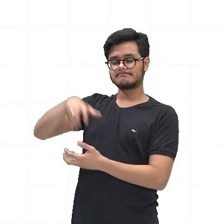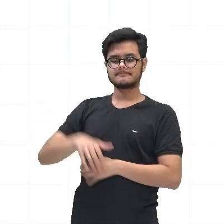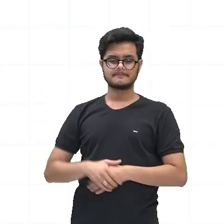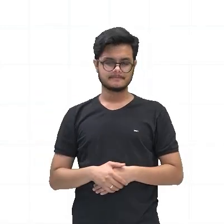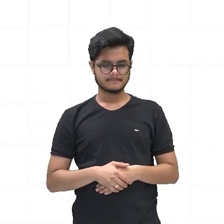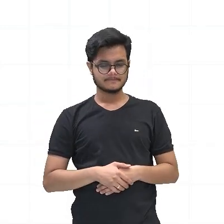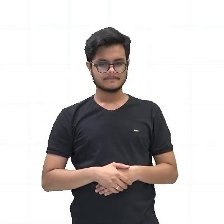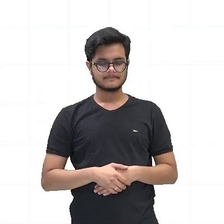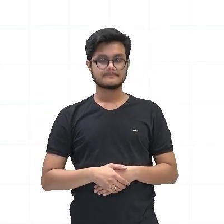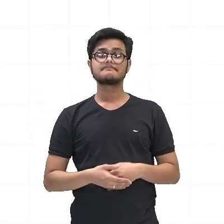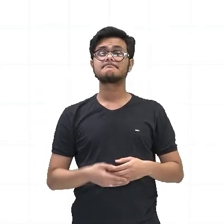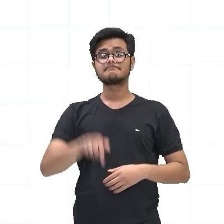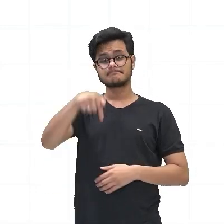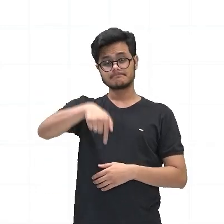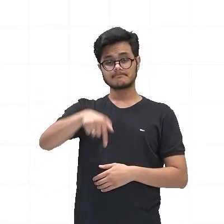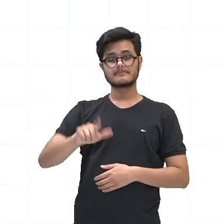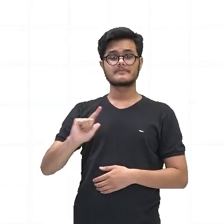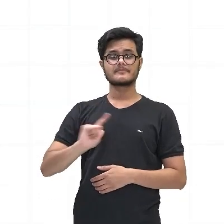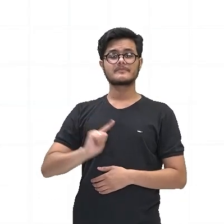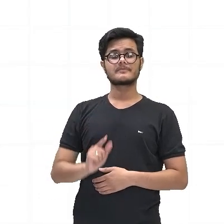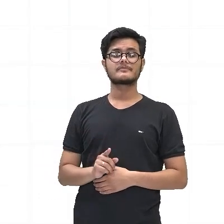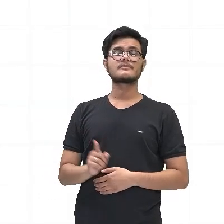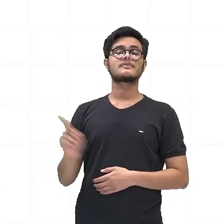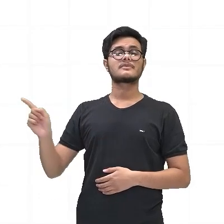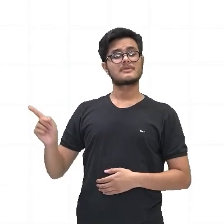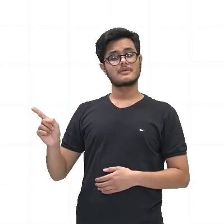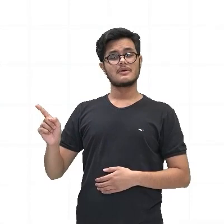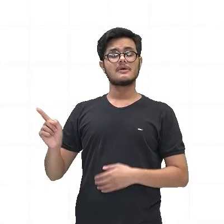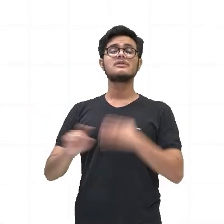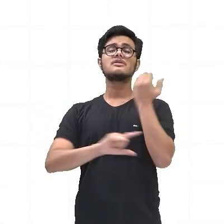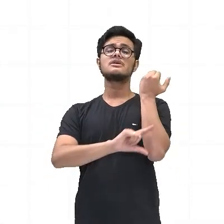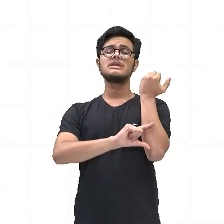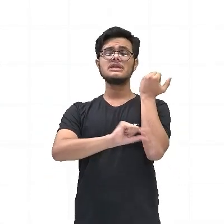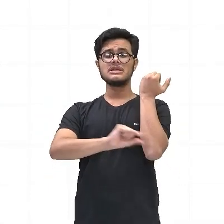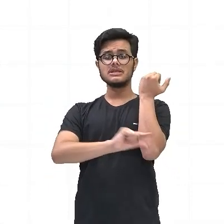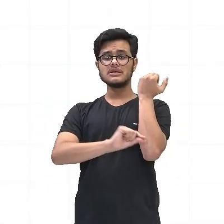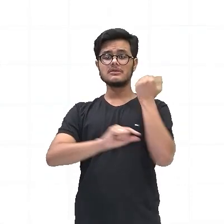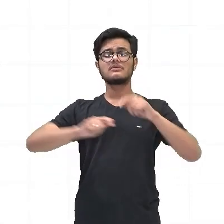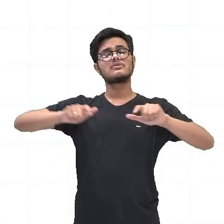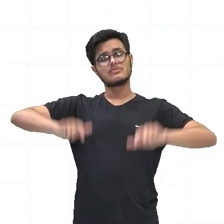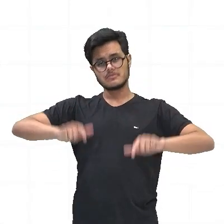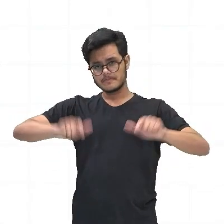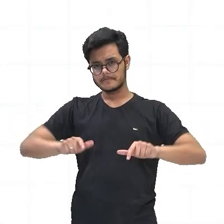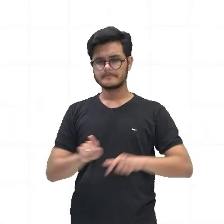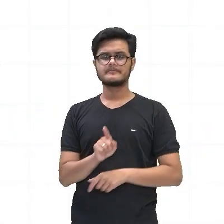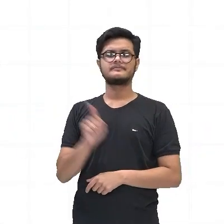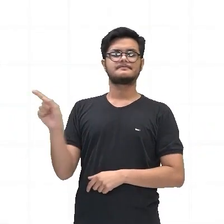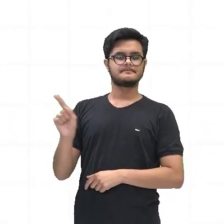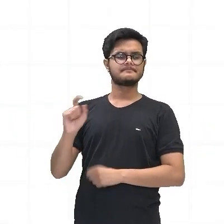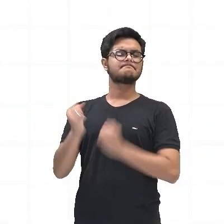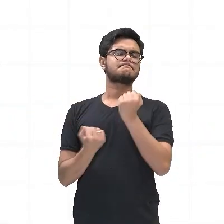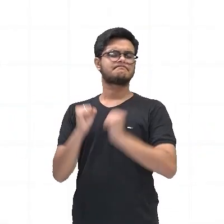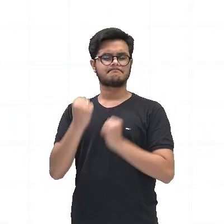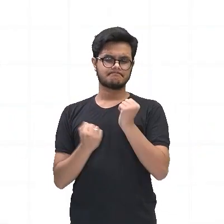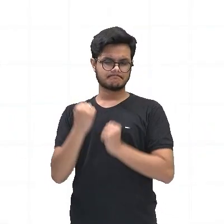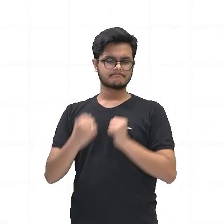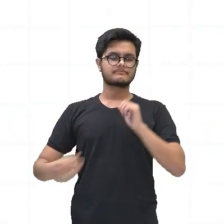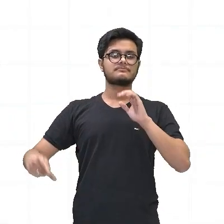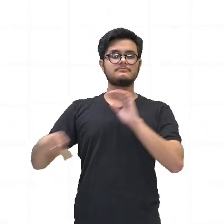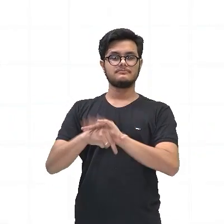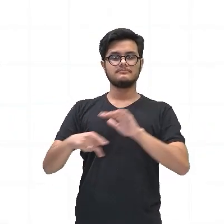E aqui no Amazonas nós temos a usina termoelétrica de Iranduba, que é um dos exemplos, né, de produção de energia a partir